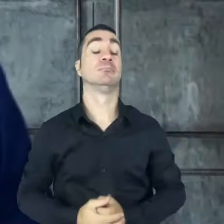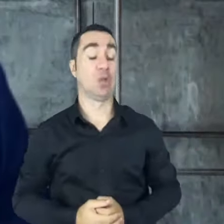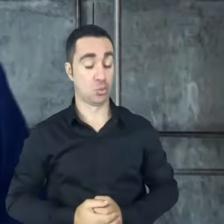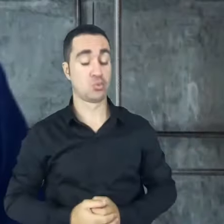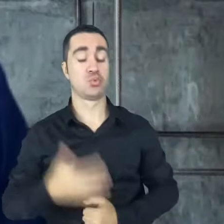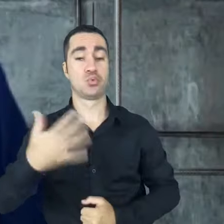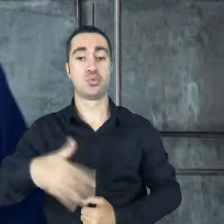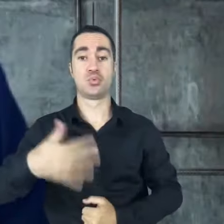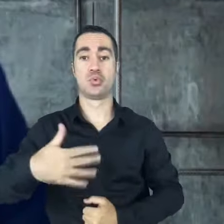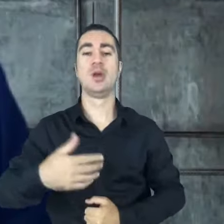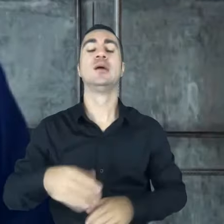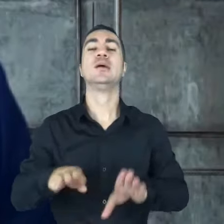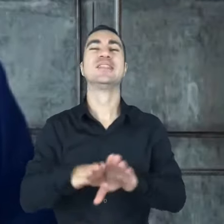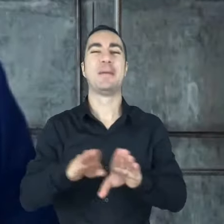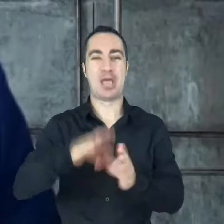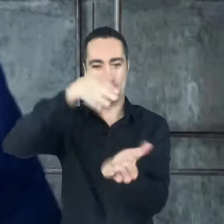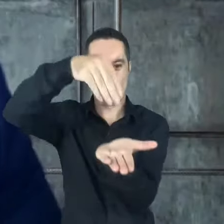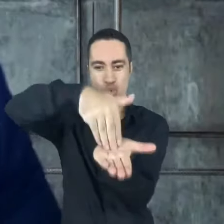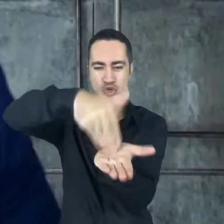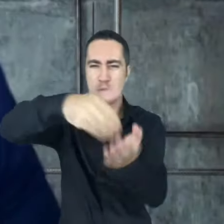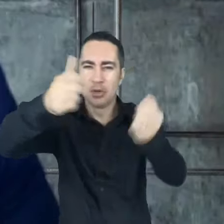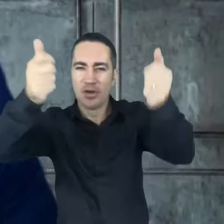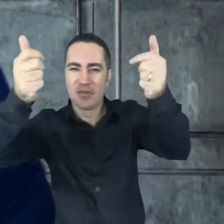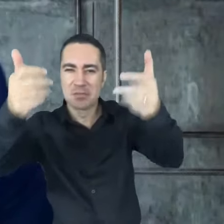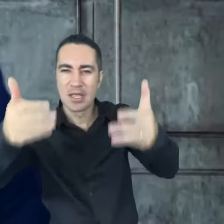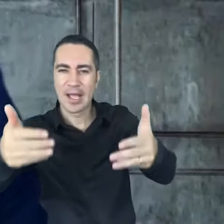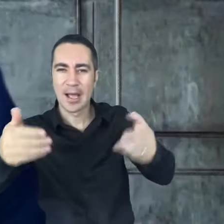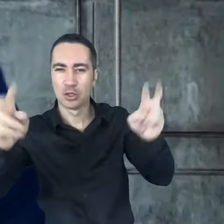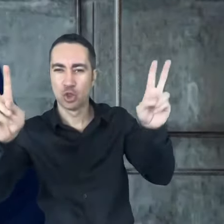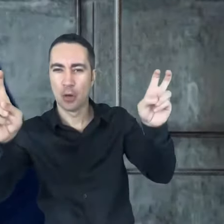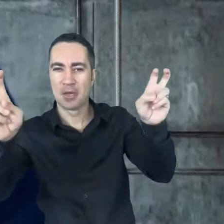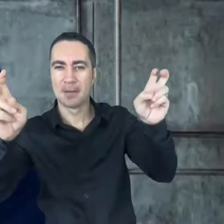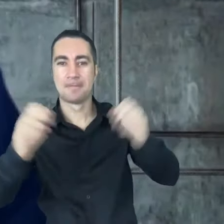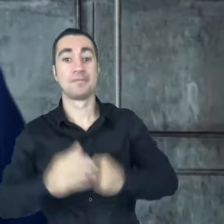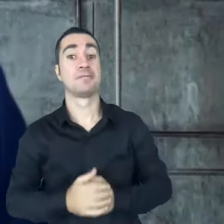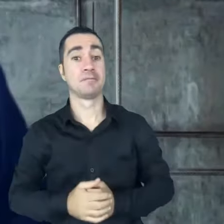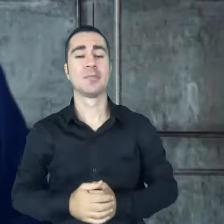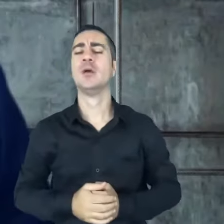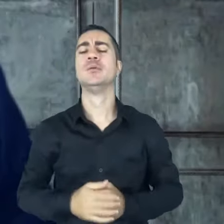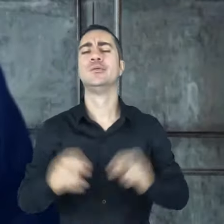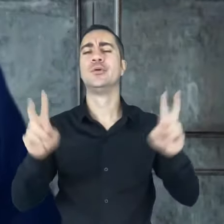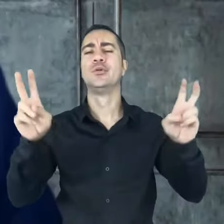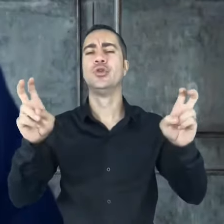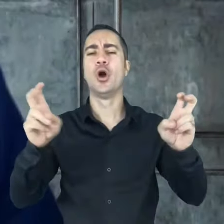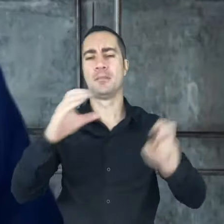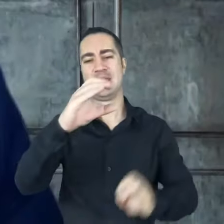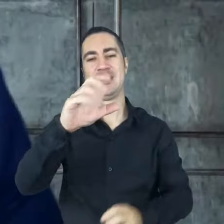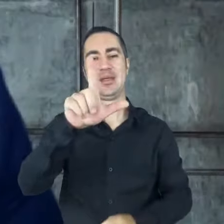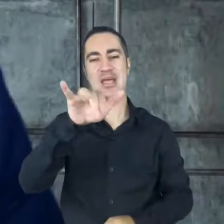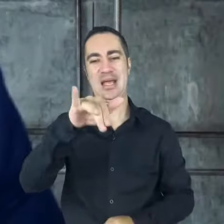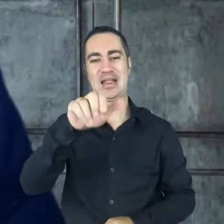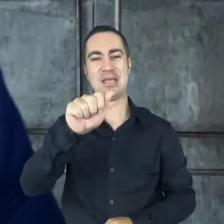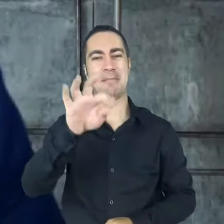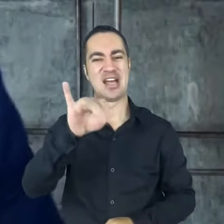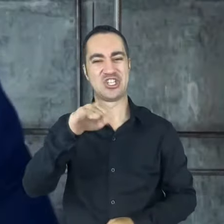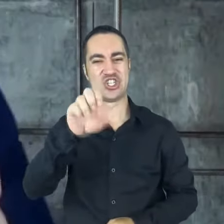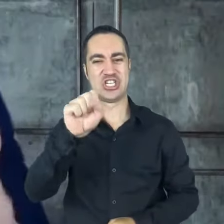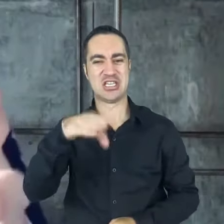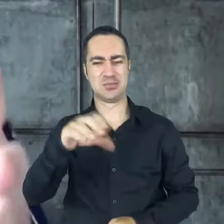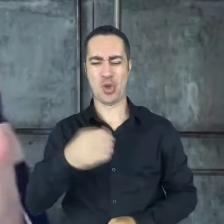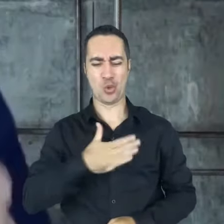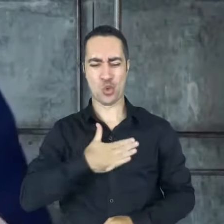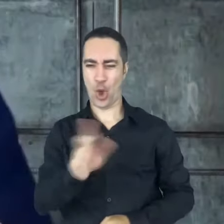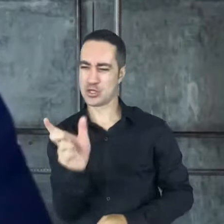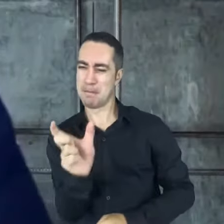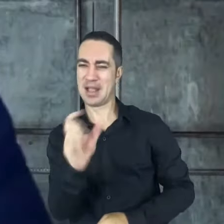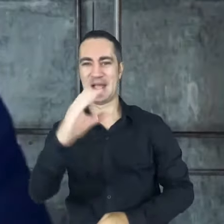eu ia comentar é com relação ao que chamam de climatismo, que eu não gosto muito do termo, mas talvez seria